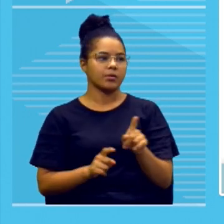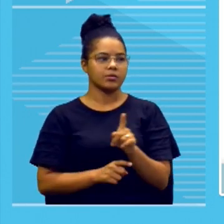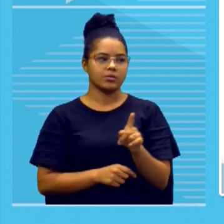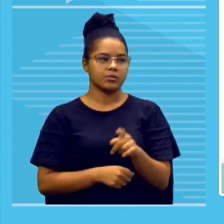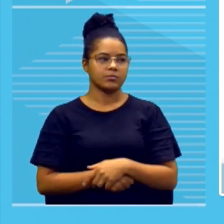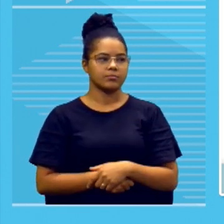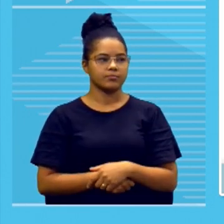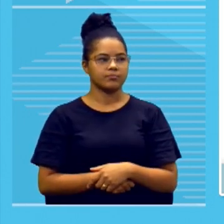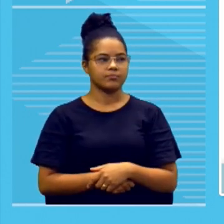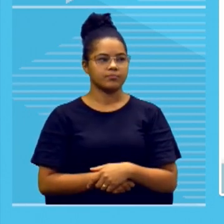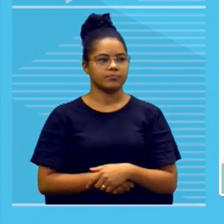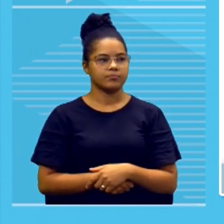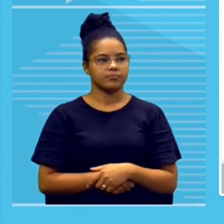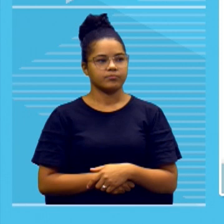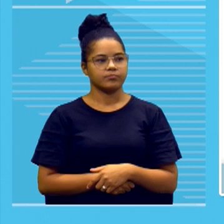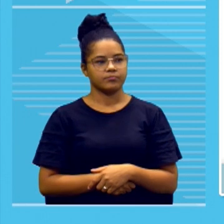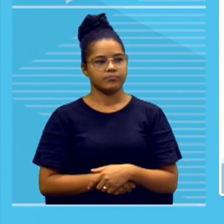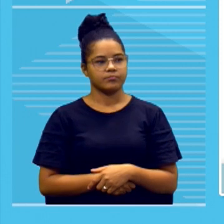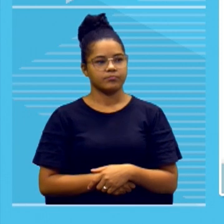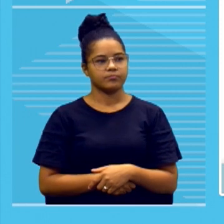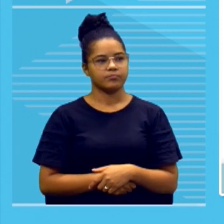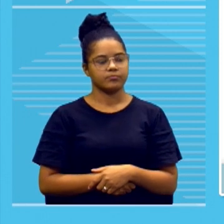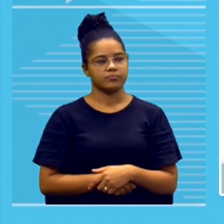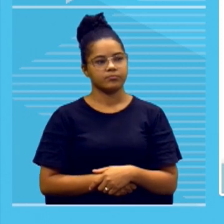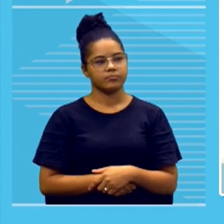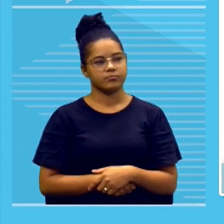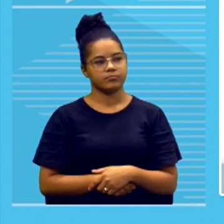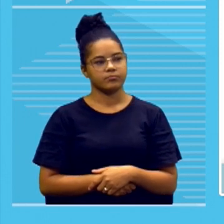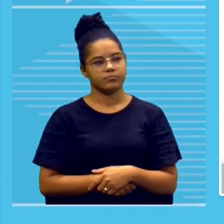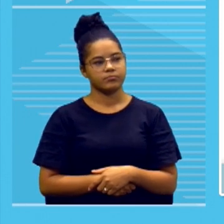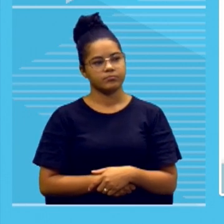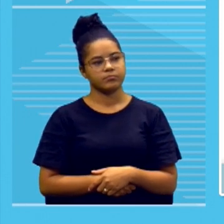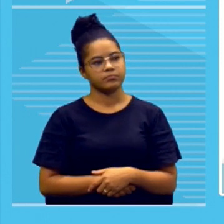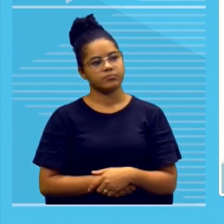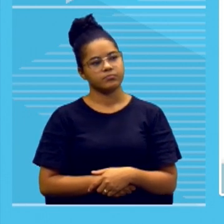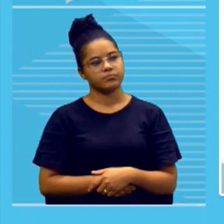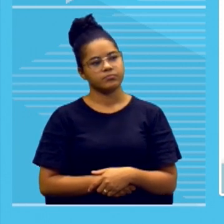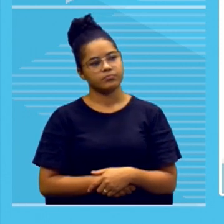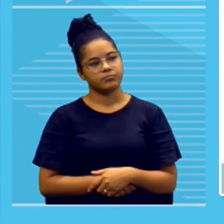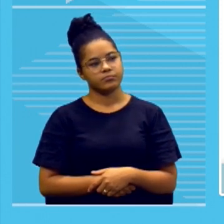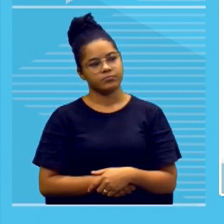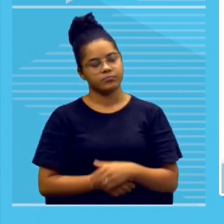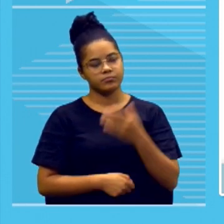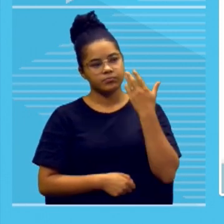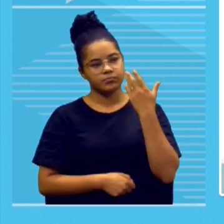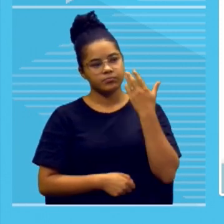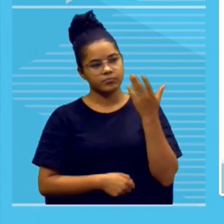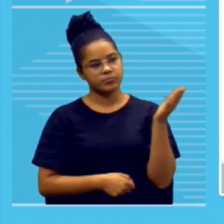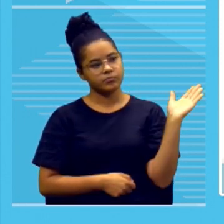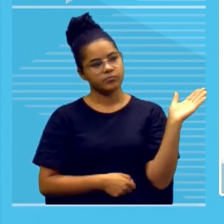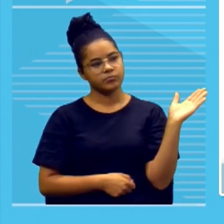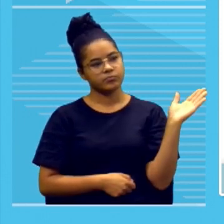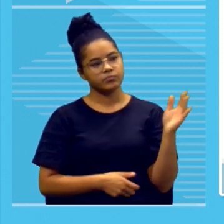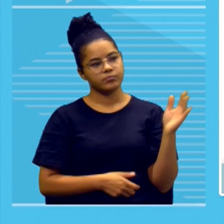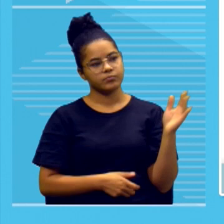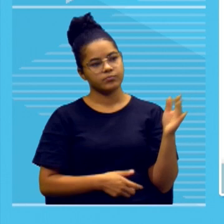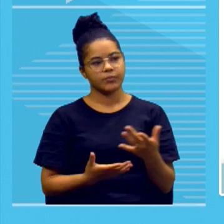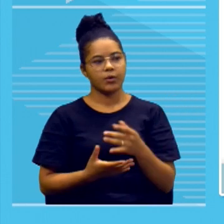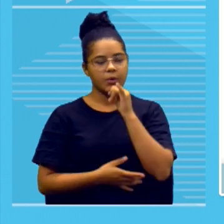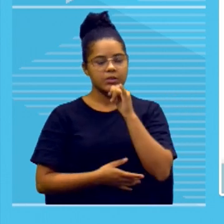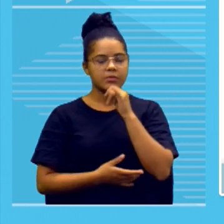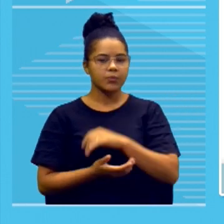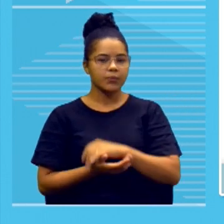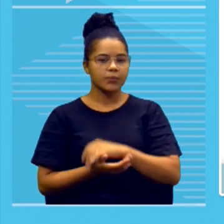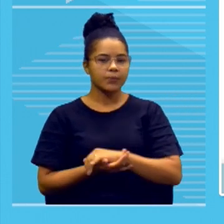identificado. Ah, professor, eu não sabia disso. Quer dizer que eu posso usar